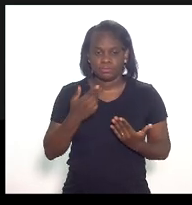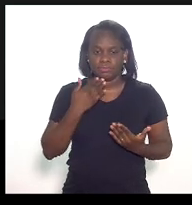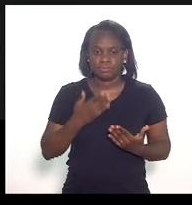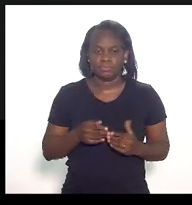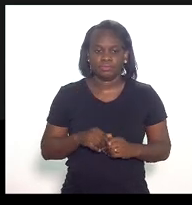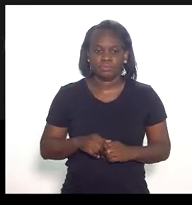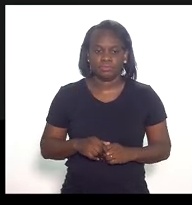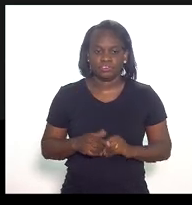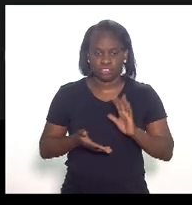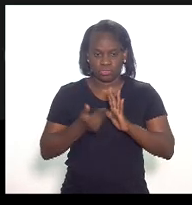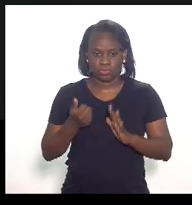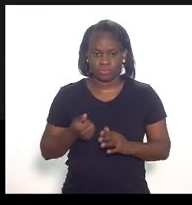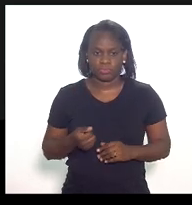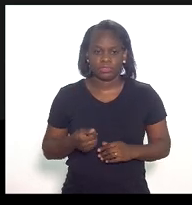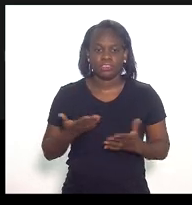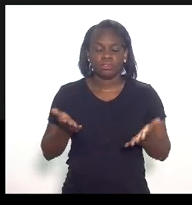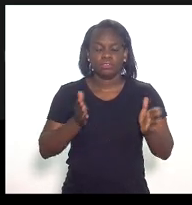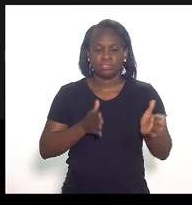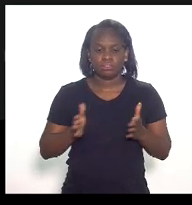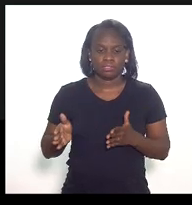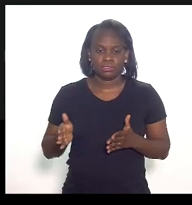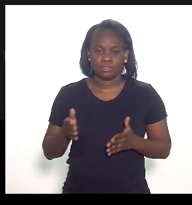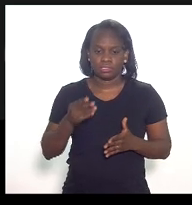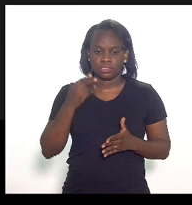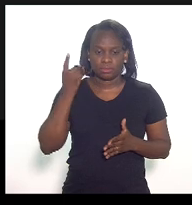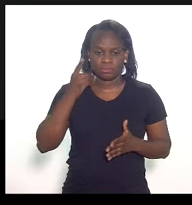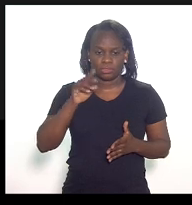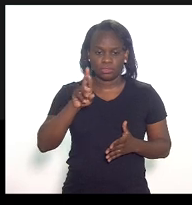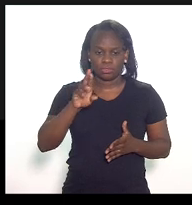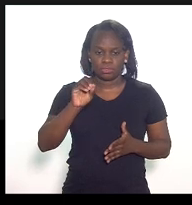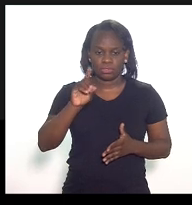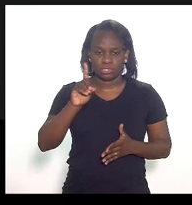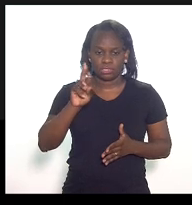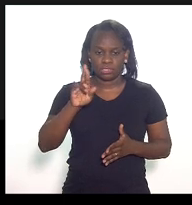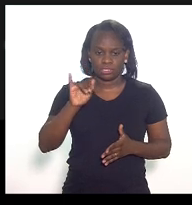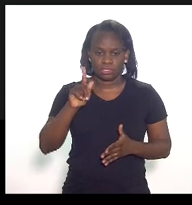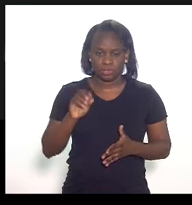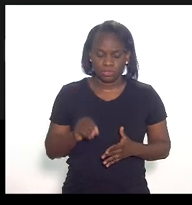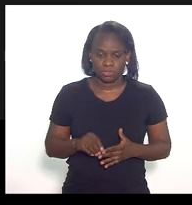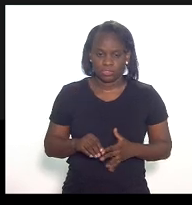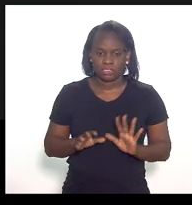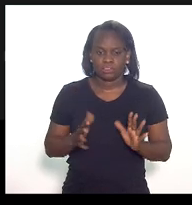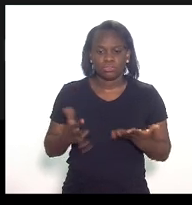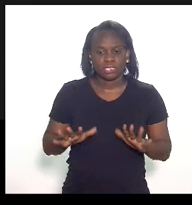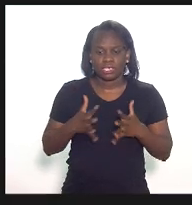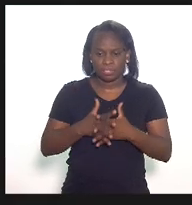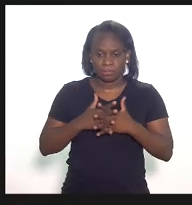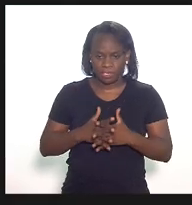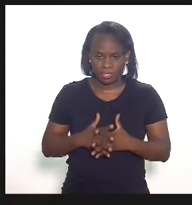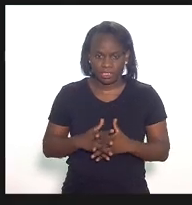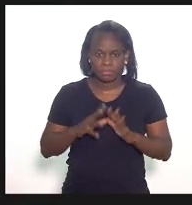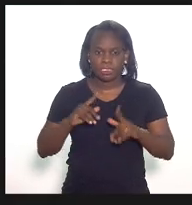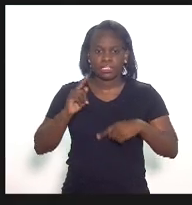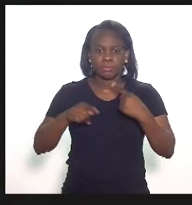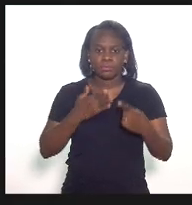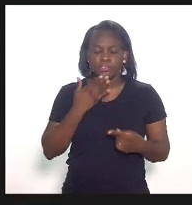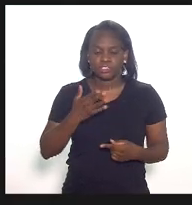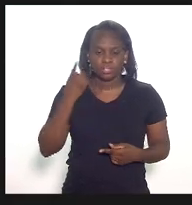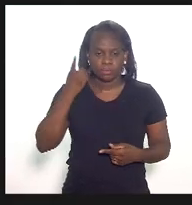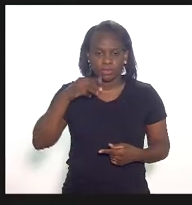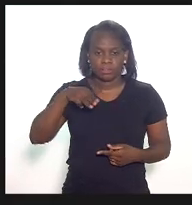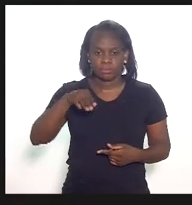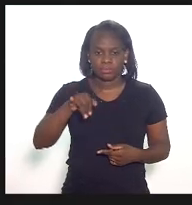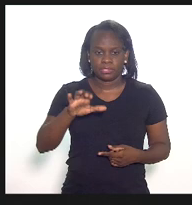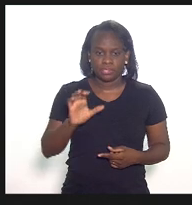ordem, presidente. Deputado depois, Rodrigo. Não agora, para não atrapalhar o andamento, mas depois pedi ao deputado Mink